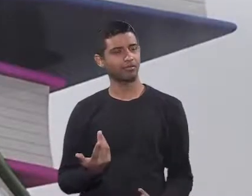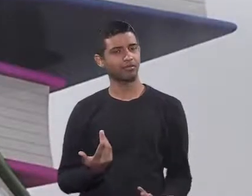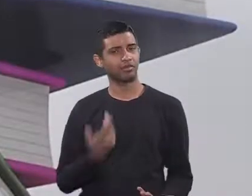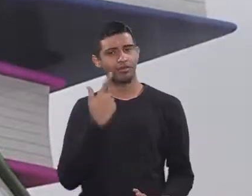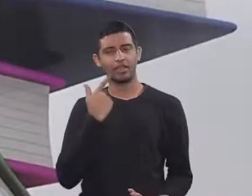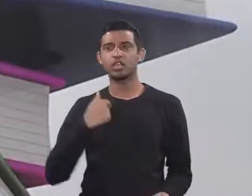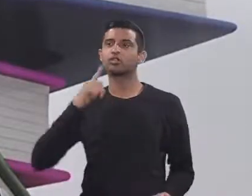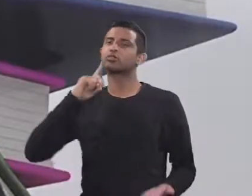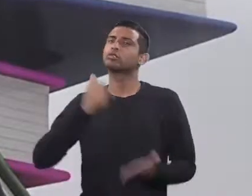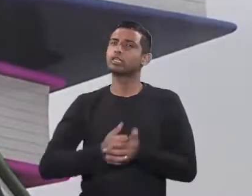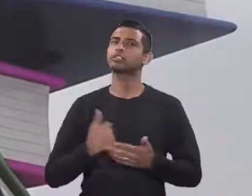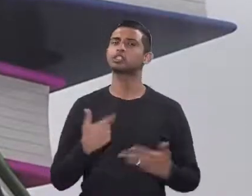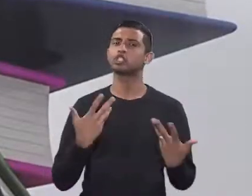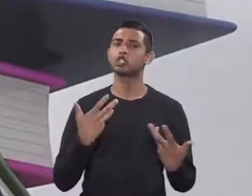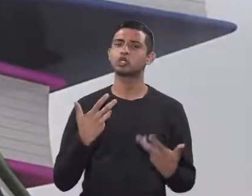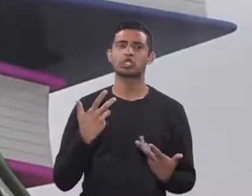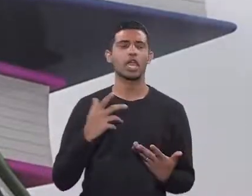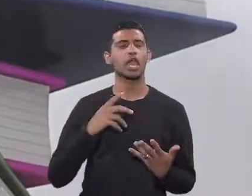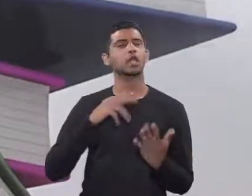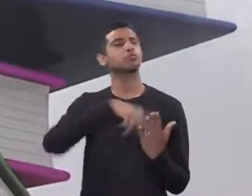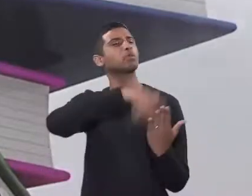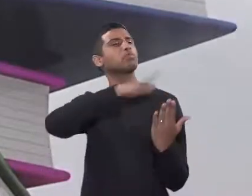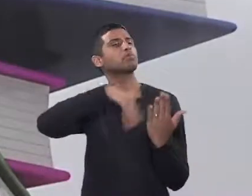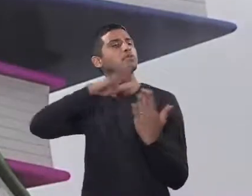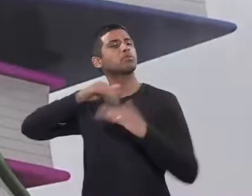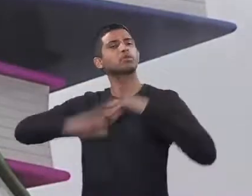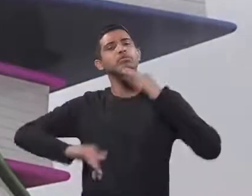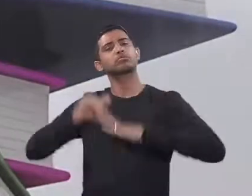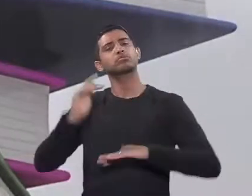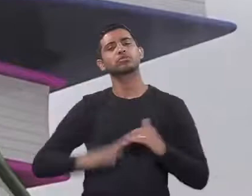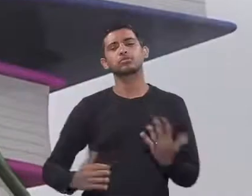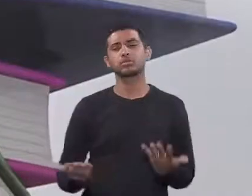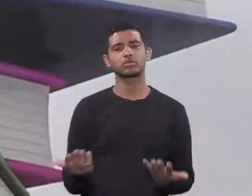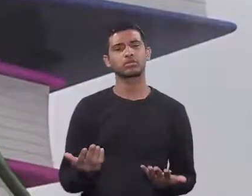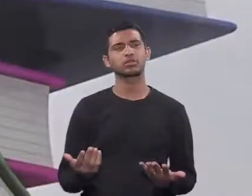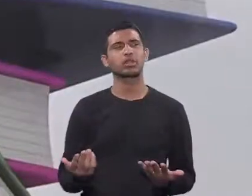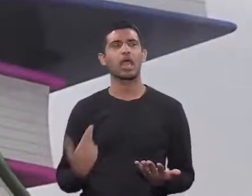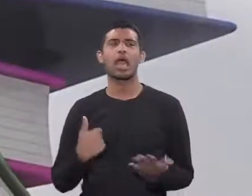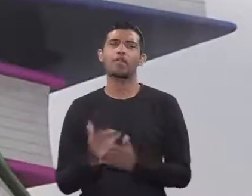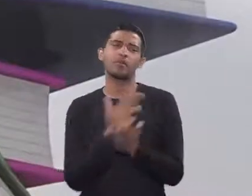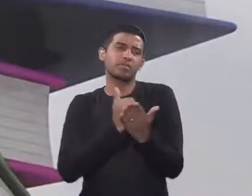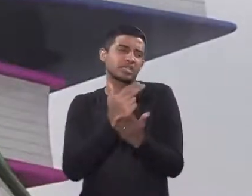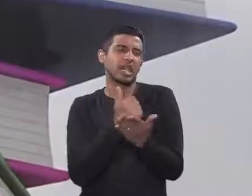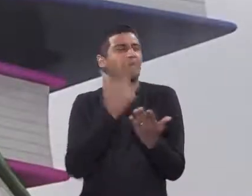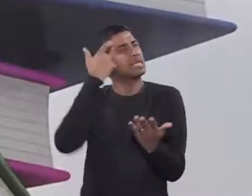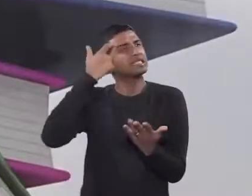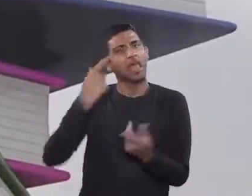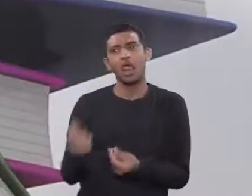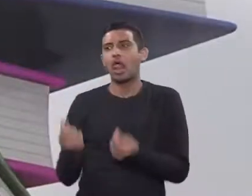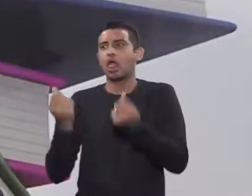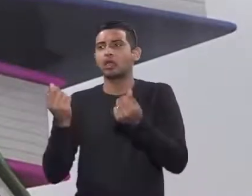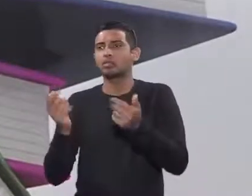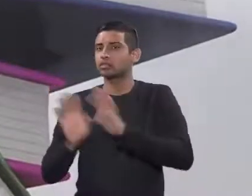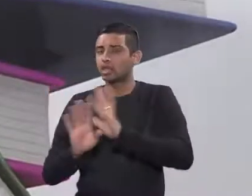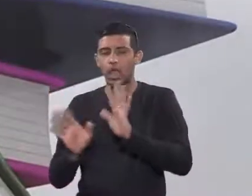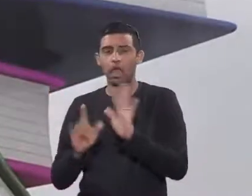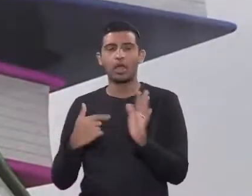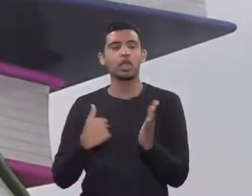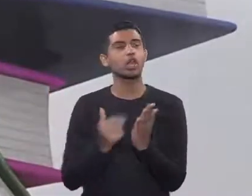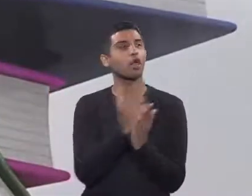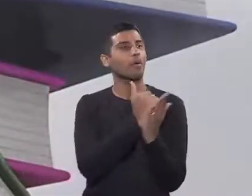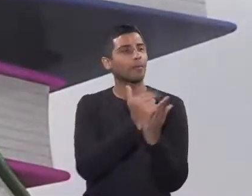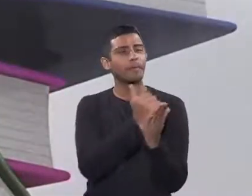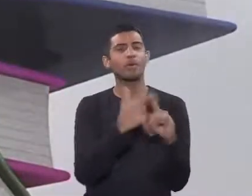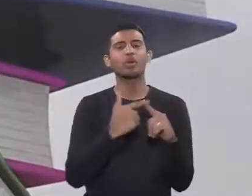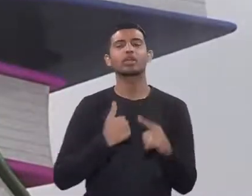decide ser artista, não é, eu só vou pintar isso porque pode dar dinheiro ou algo assim. Não, eu pinto porque